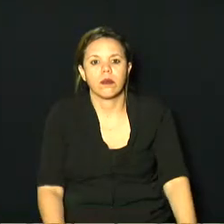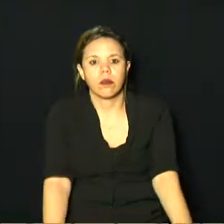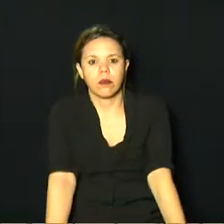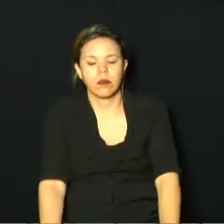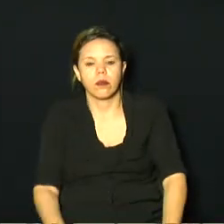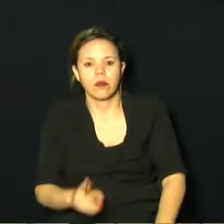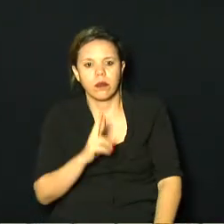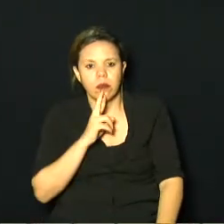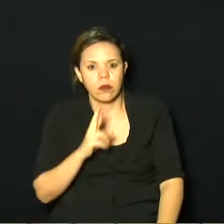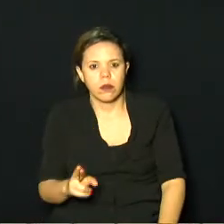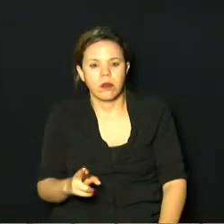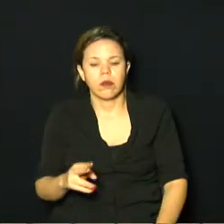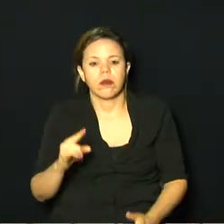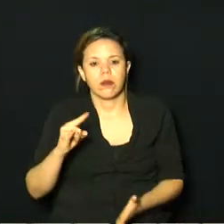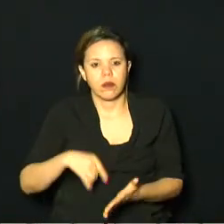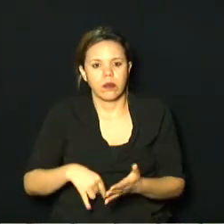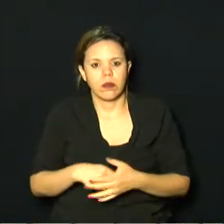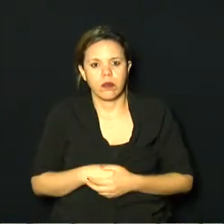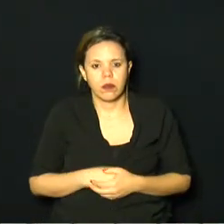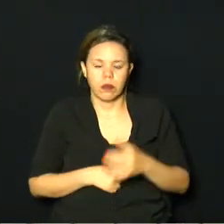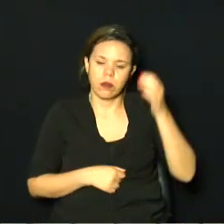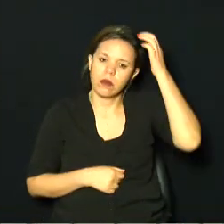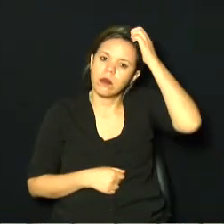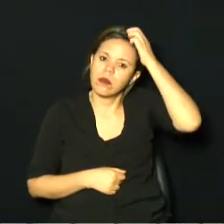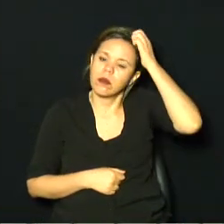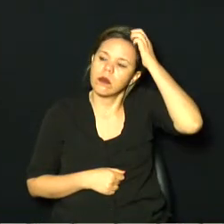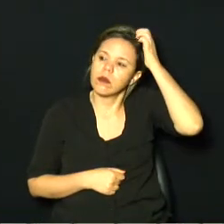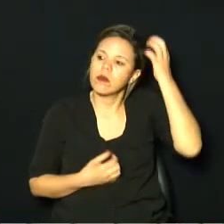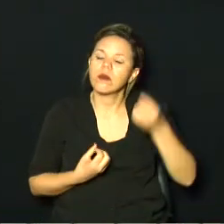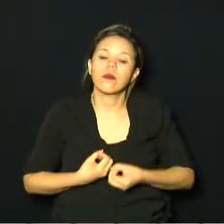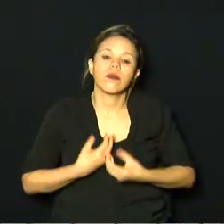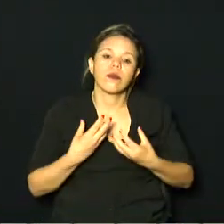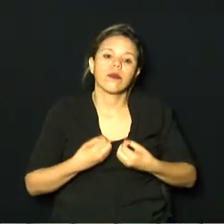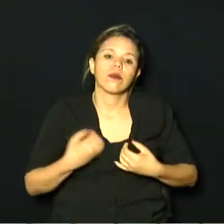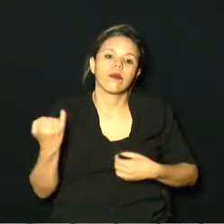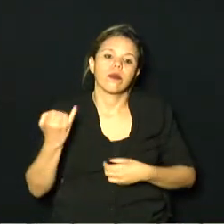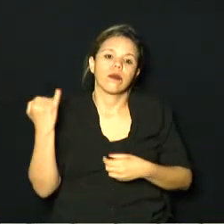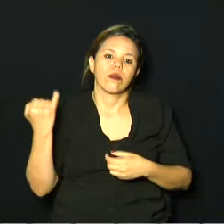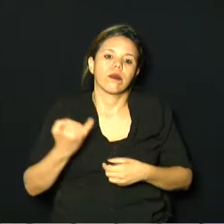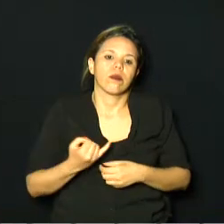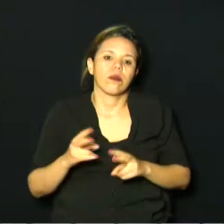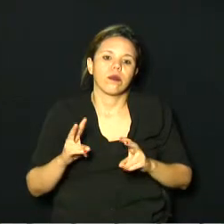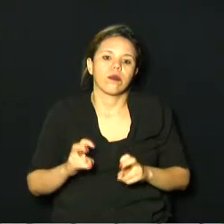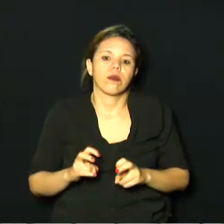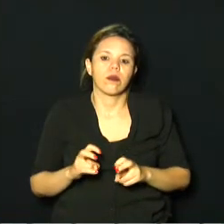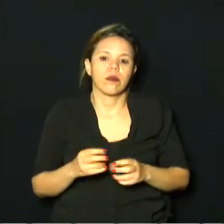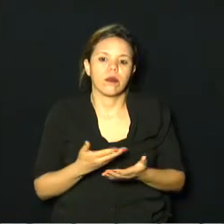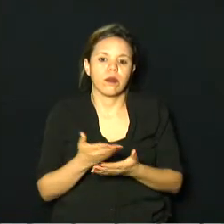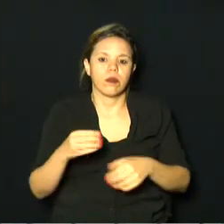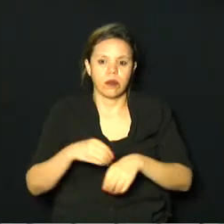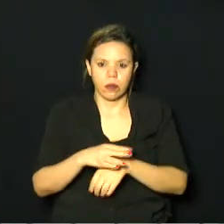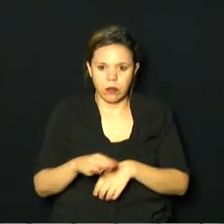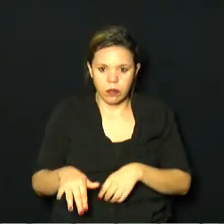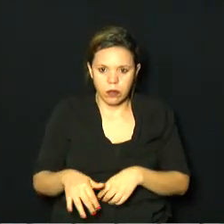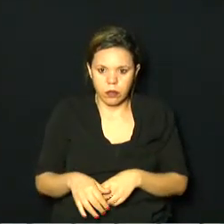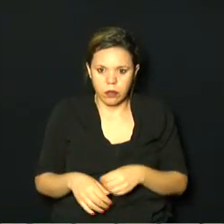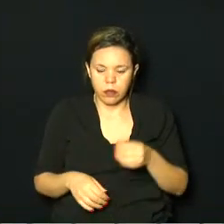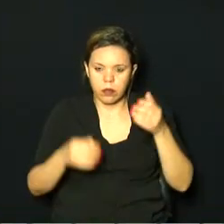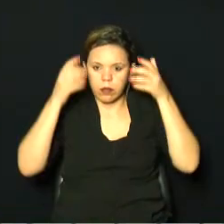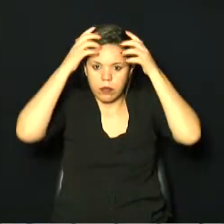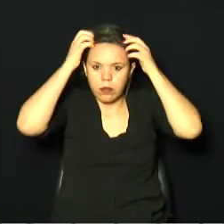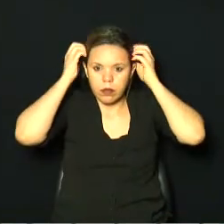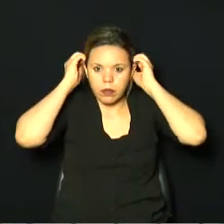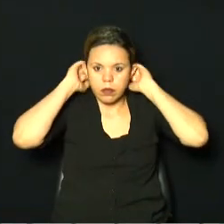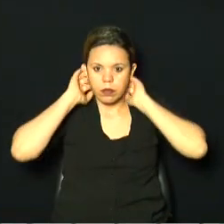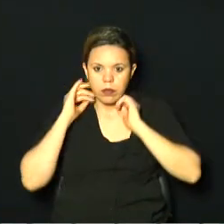as respostas e os documentos, as informações necessárias das questões que vocês trouxeram aqui,